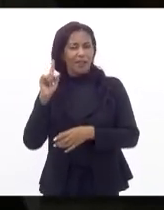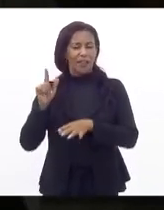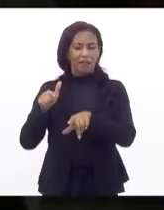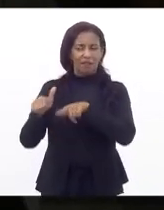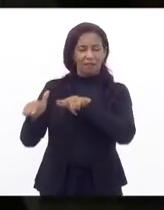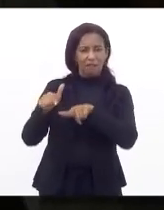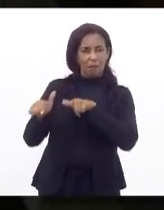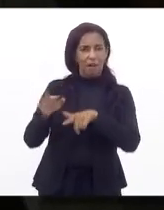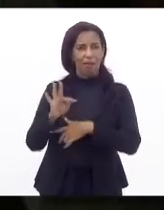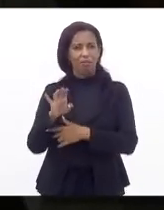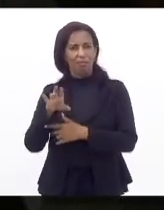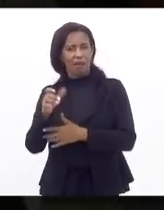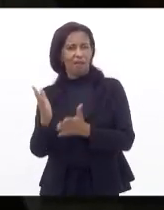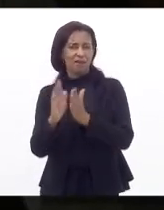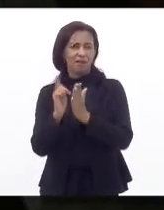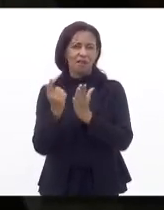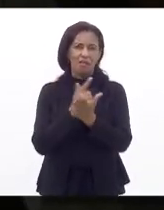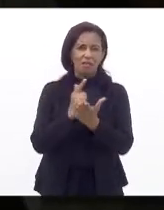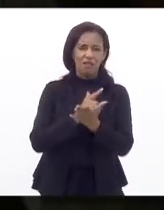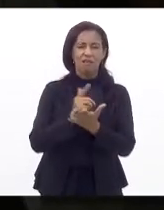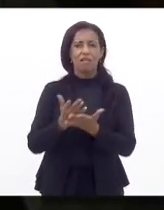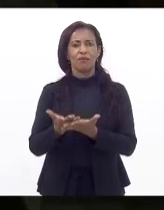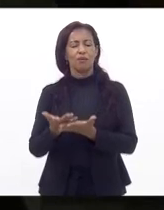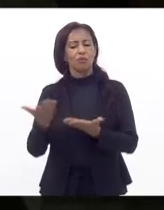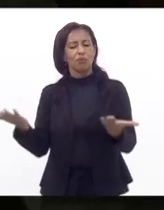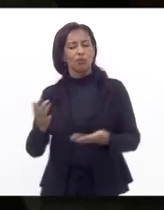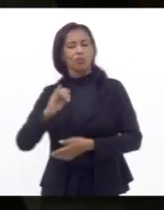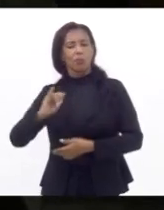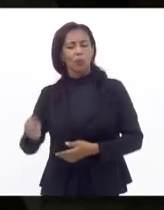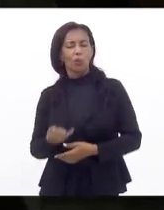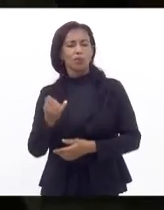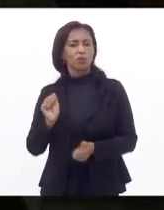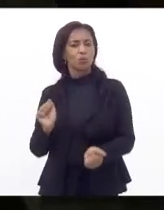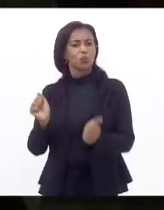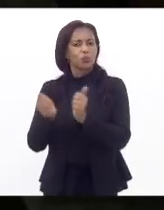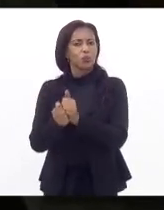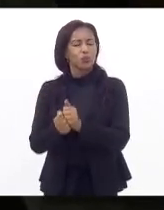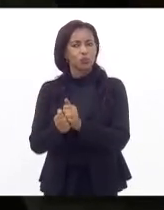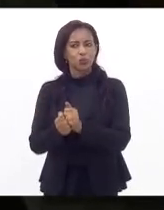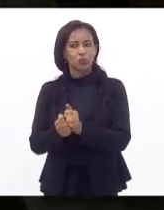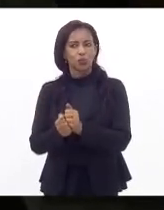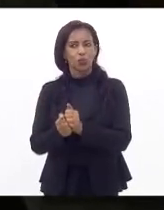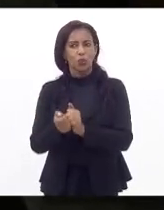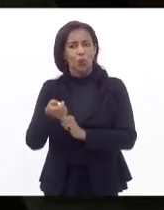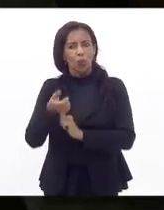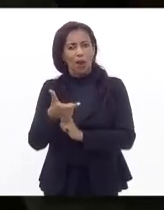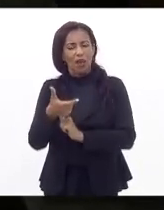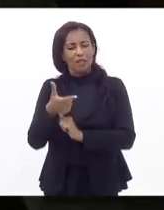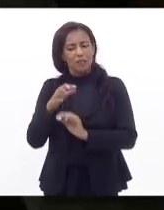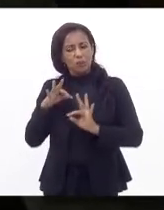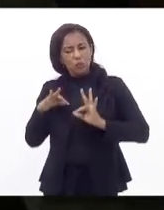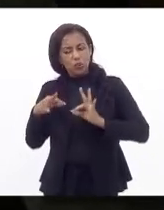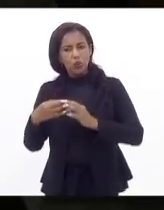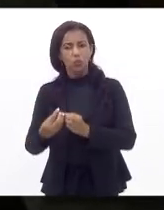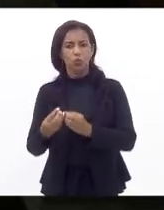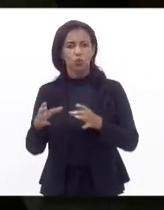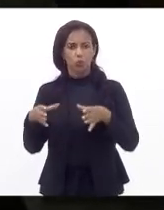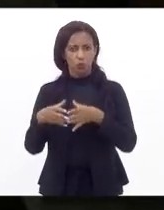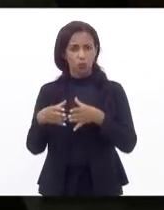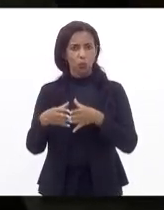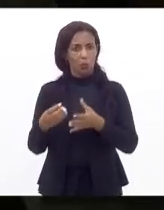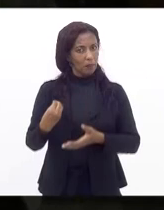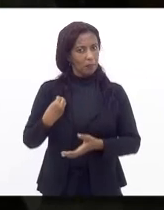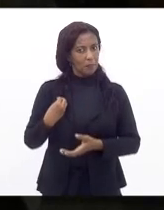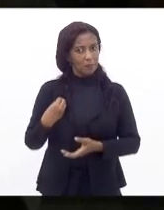teses, dissertações, enfim, livros, e hoje tivemos a oportunidade de nos reencontrar, enfim, quase todo o grupo, né,